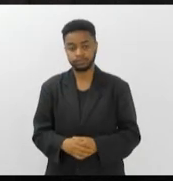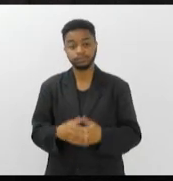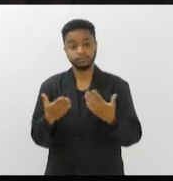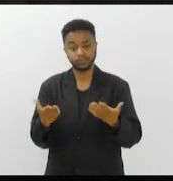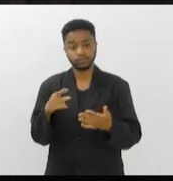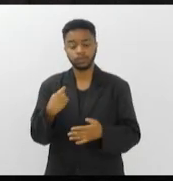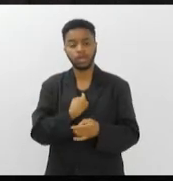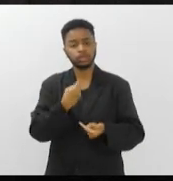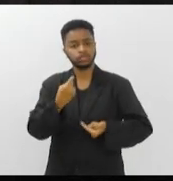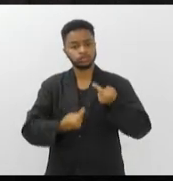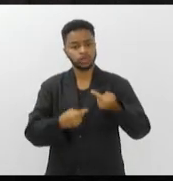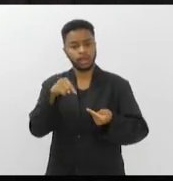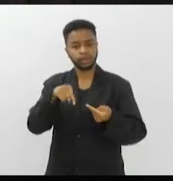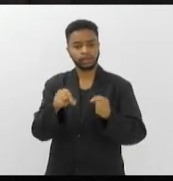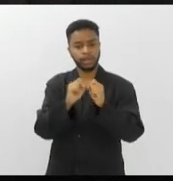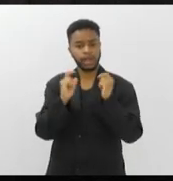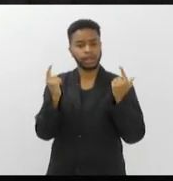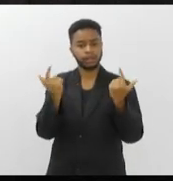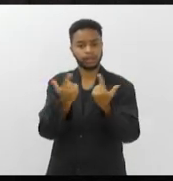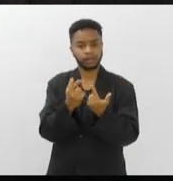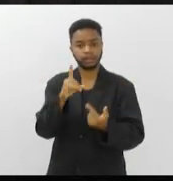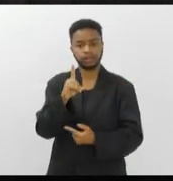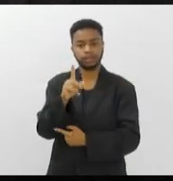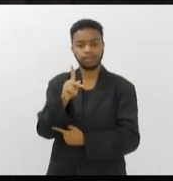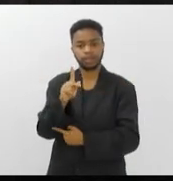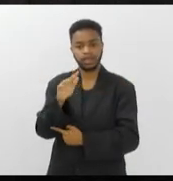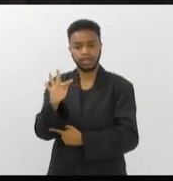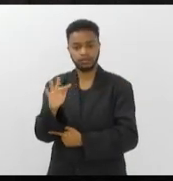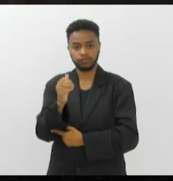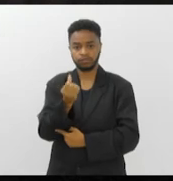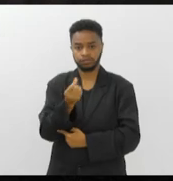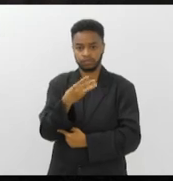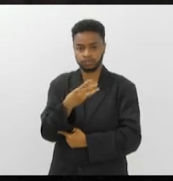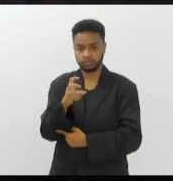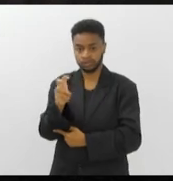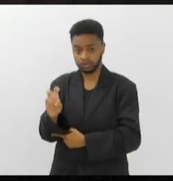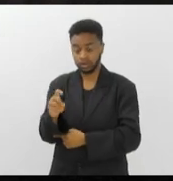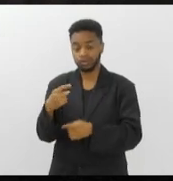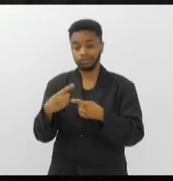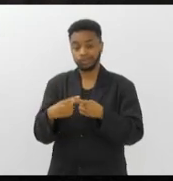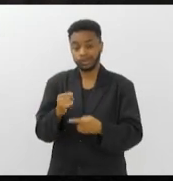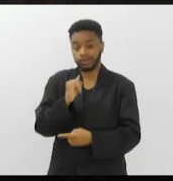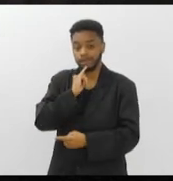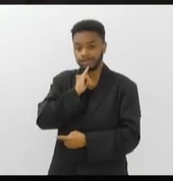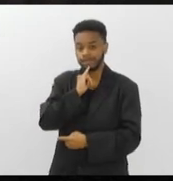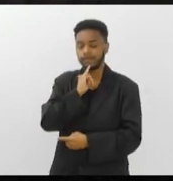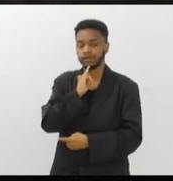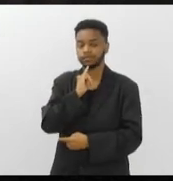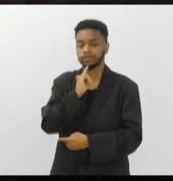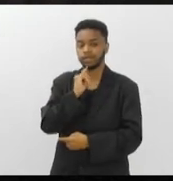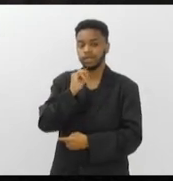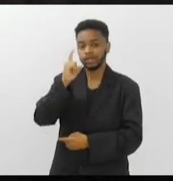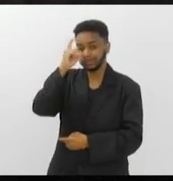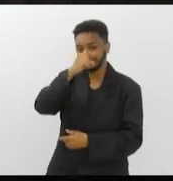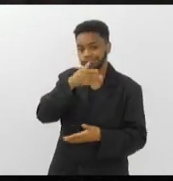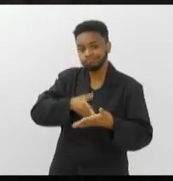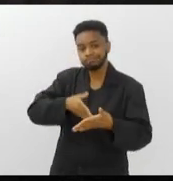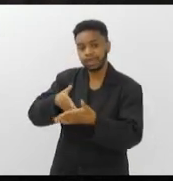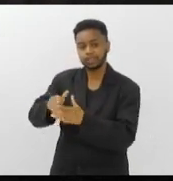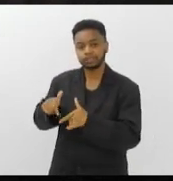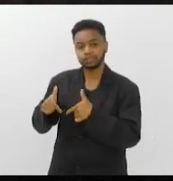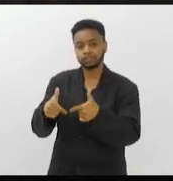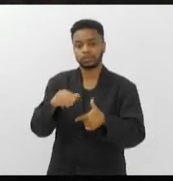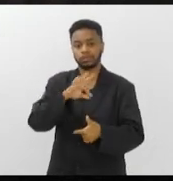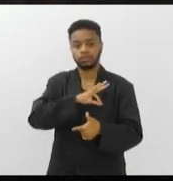vem discutindo aqui na Alerj, a DPF 635, que infelizmente dificulta a ação da Polícia